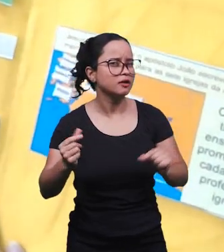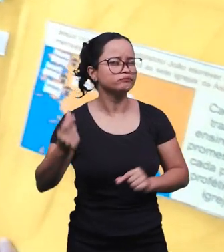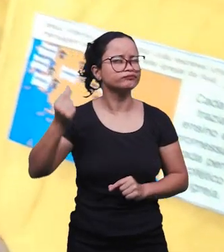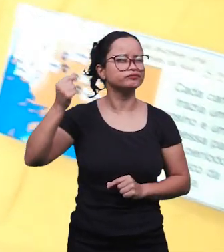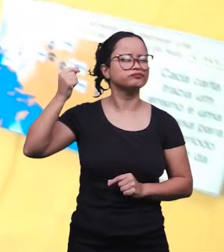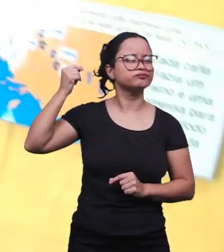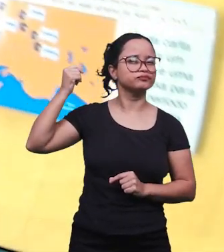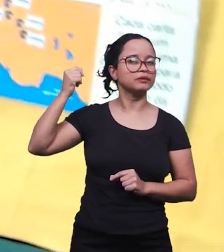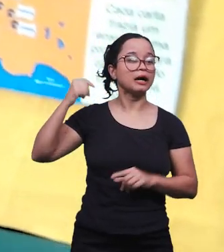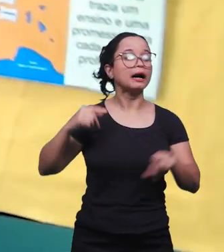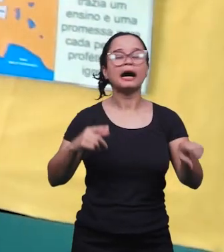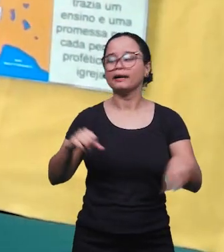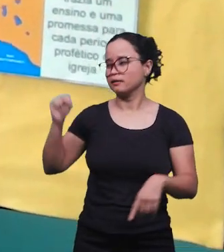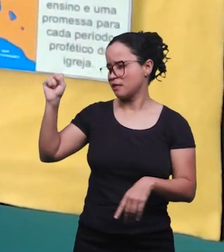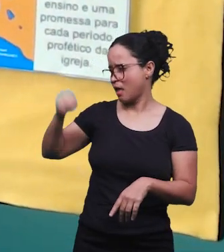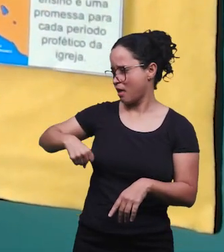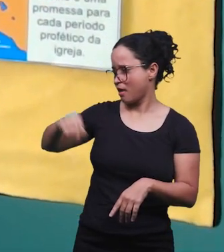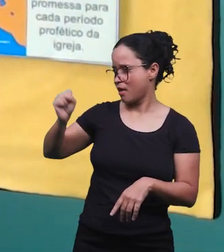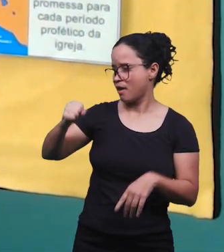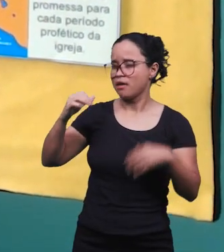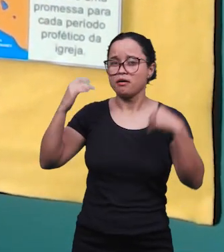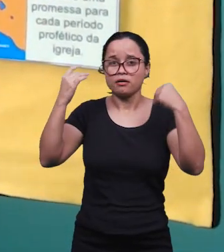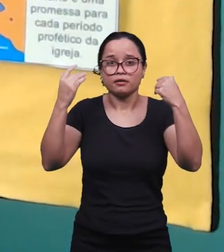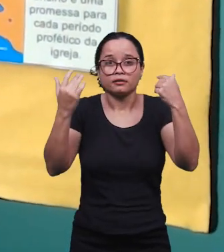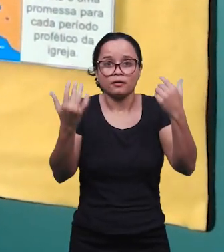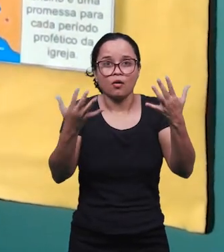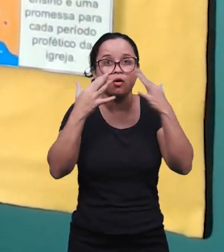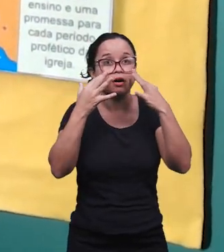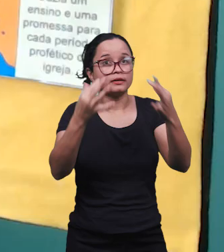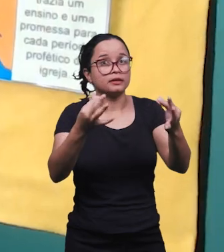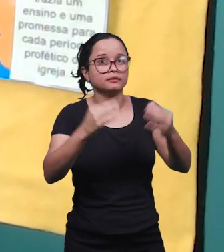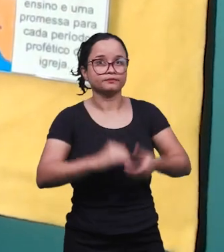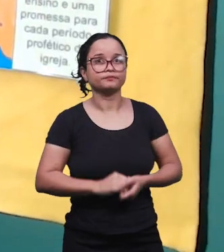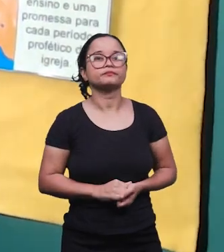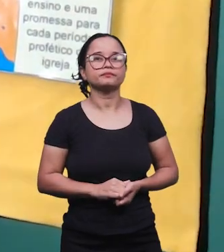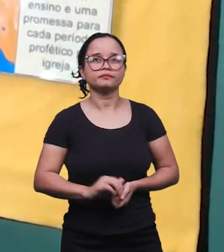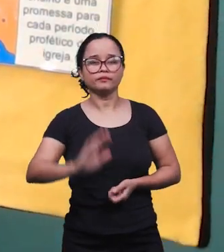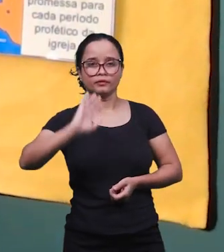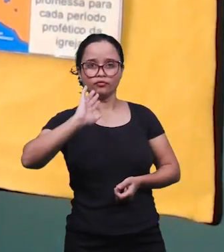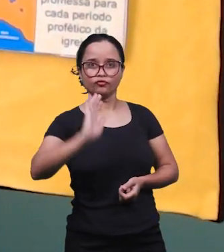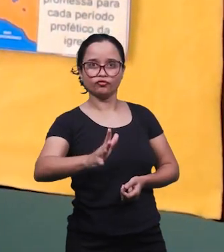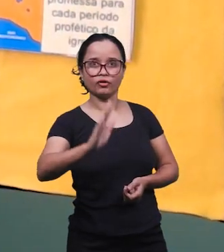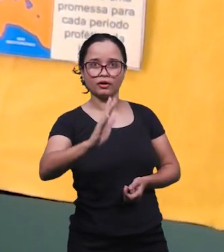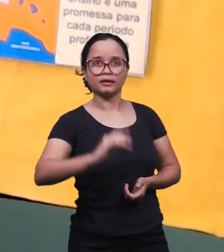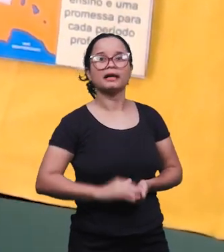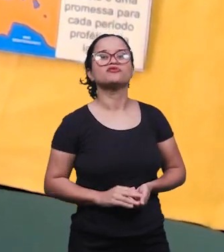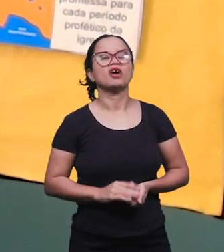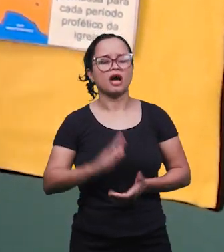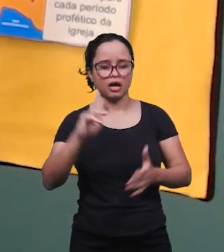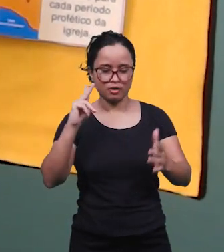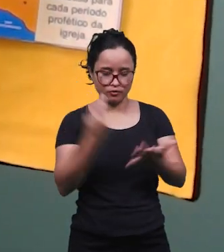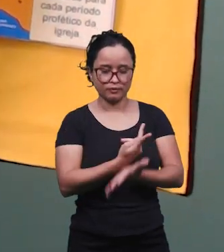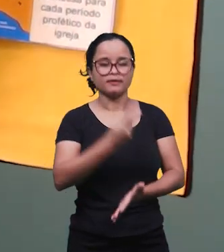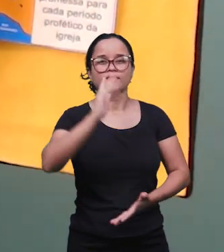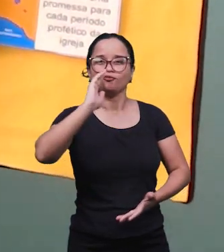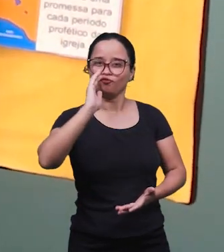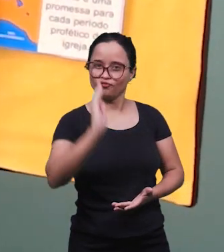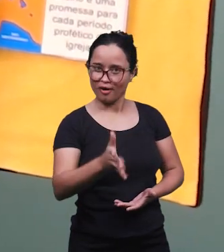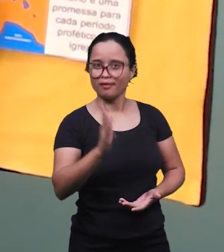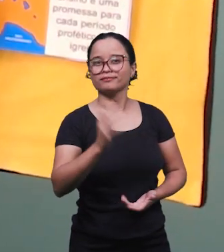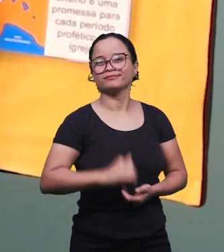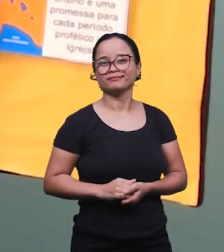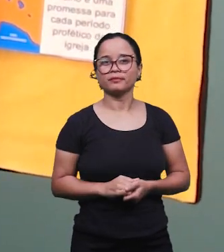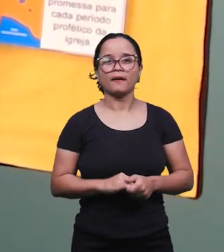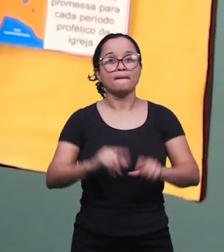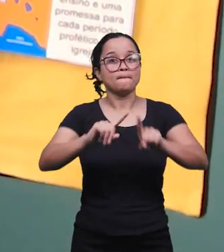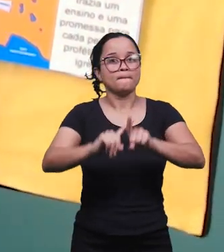aconteceu há muito tempo? Sim, olha só, isto já